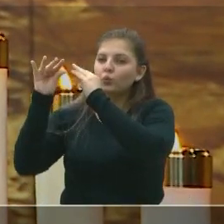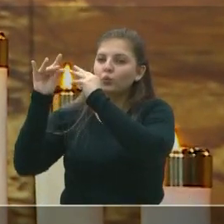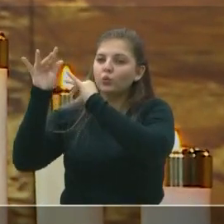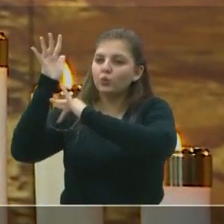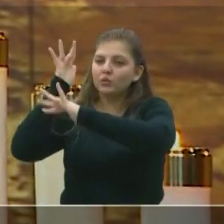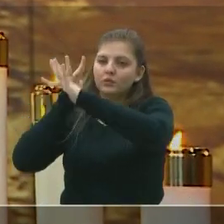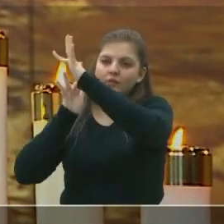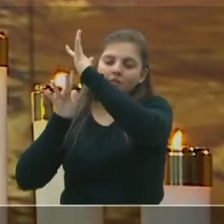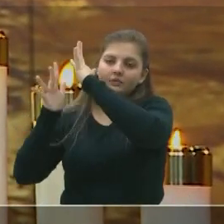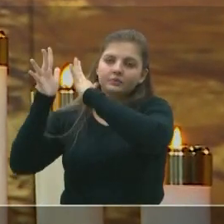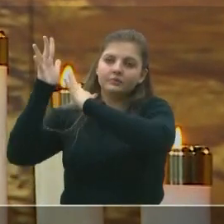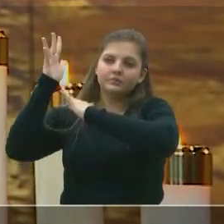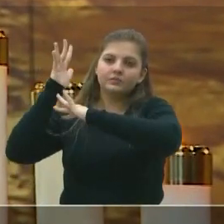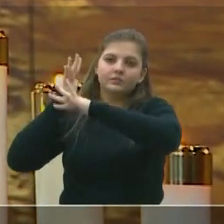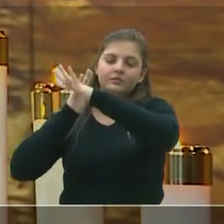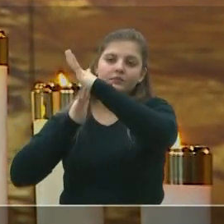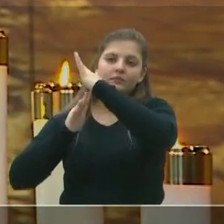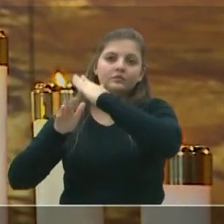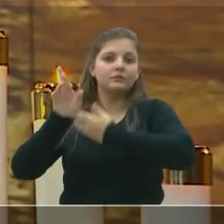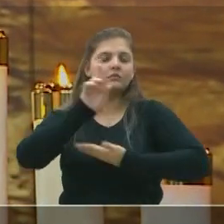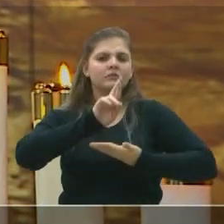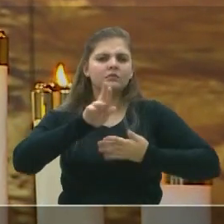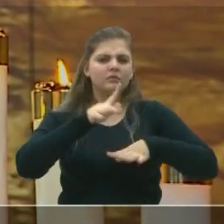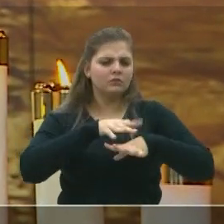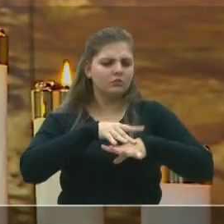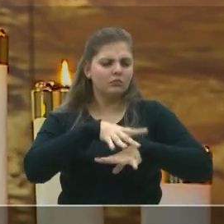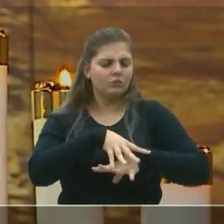O Senhor curando você.